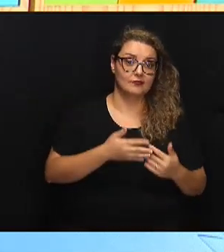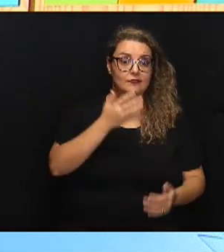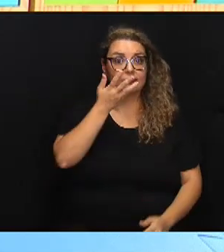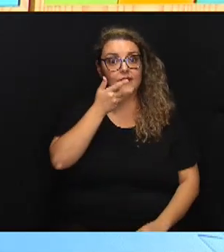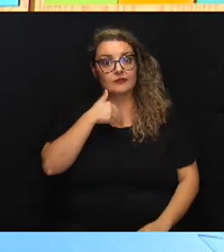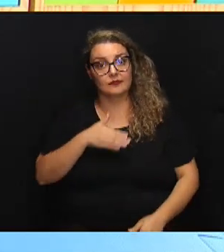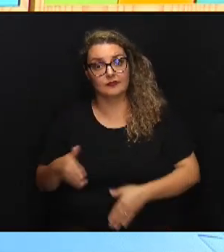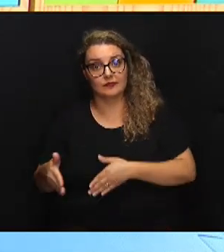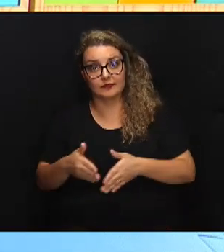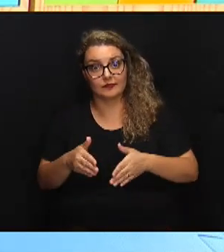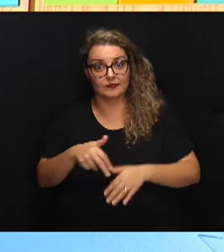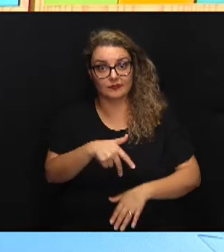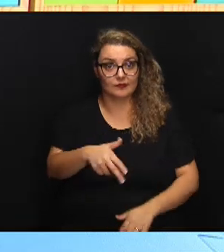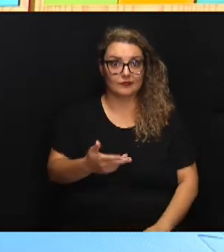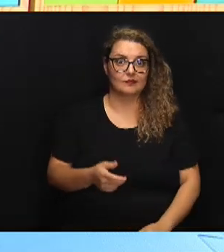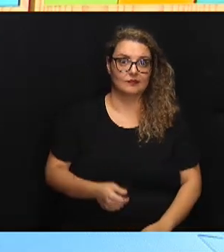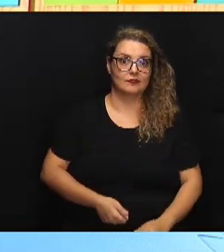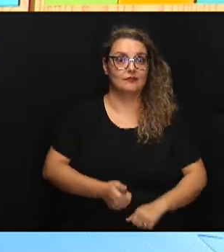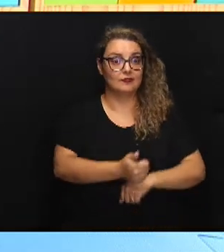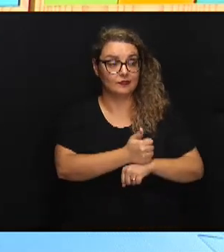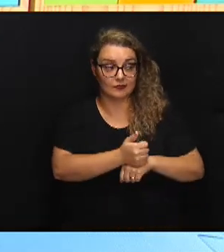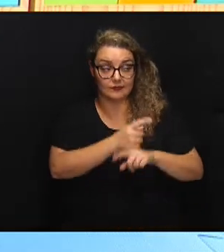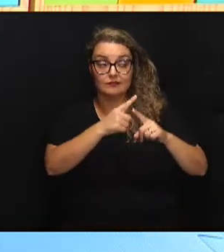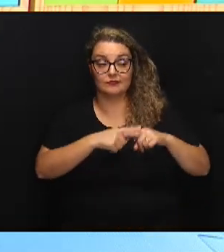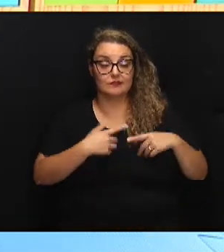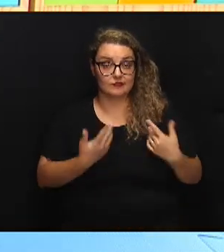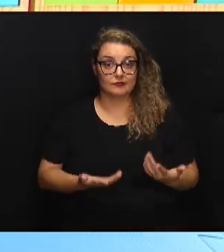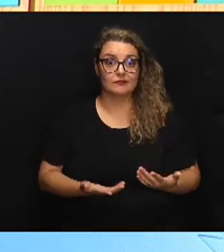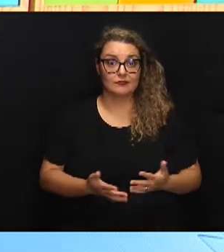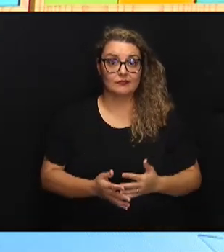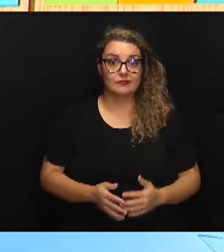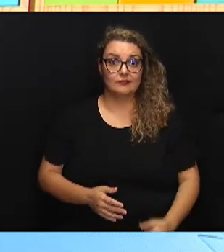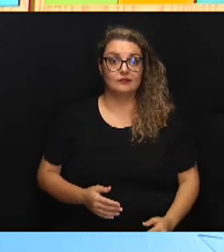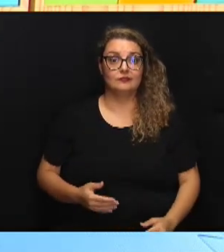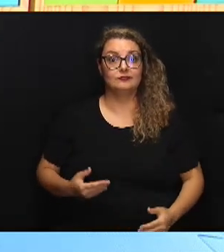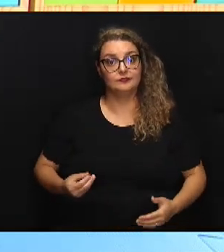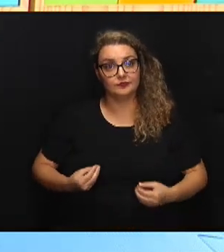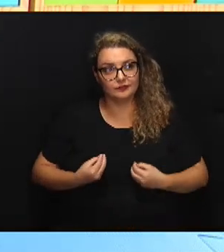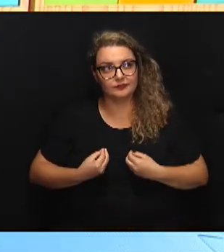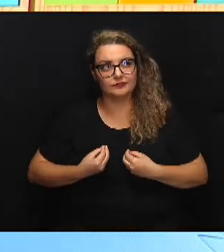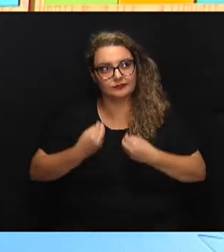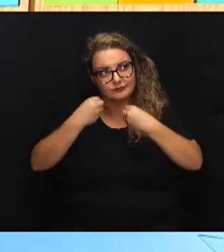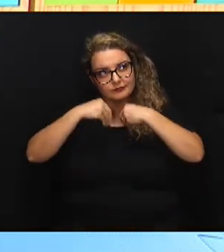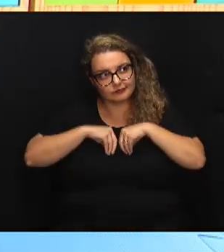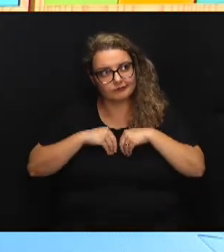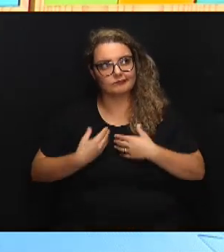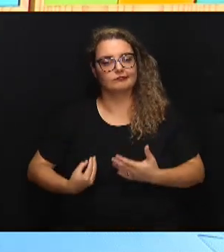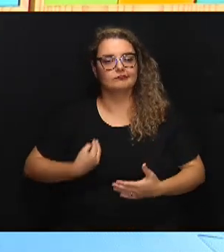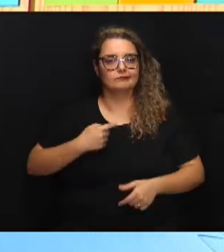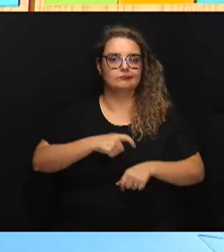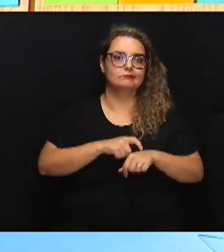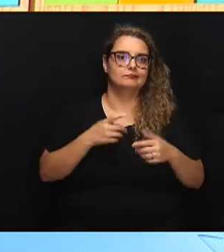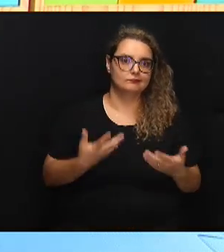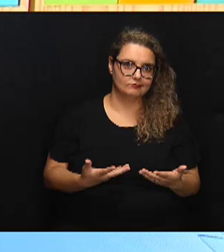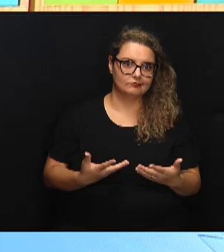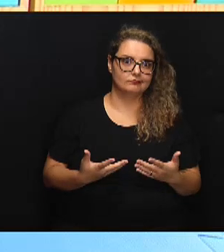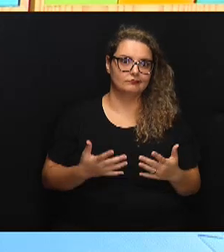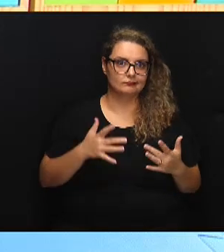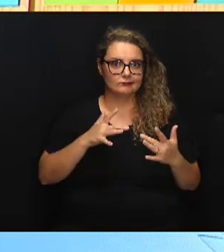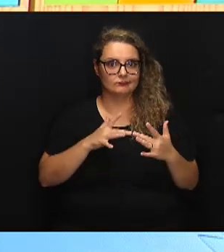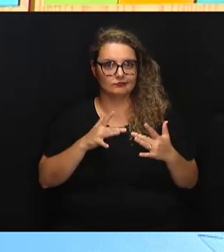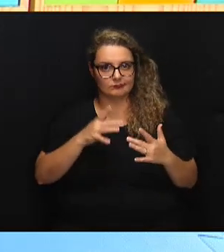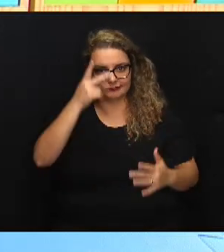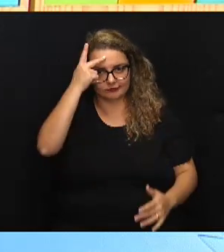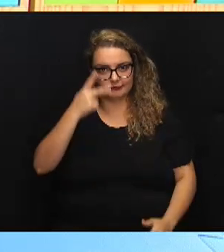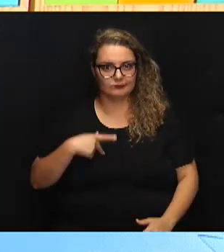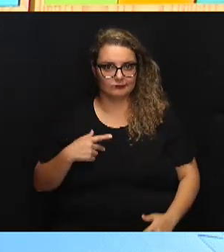esse caminho atlético, competitivo, elas levam para a vida delas esse momento, esse contato com o próprio